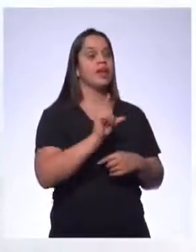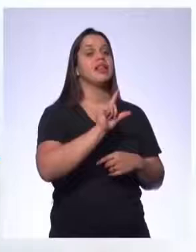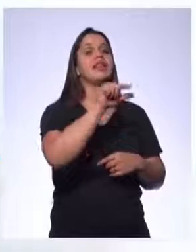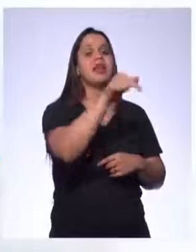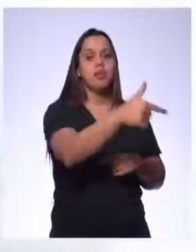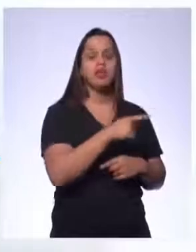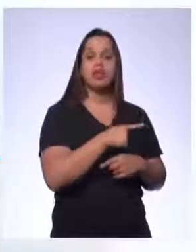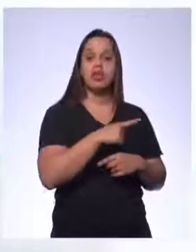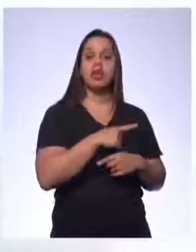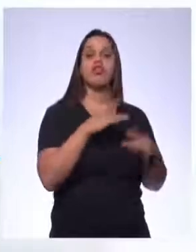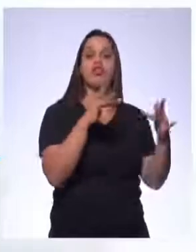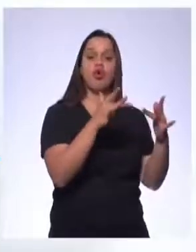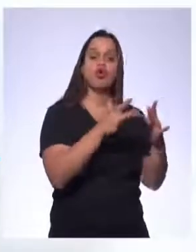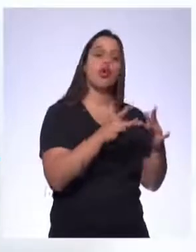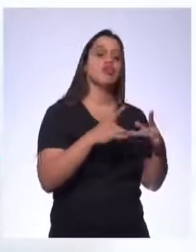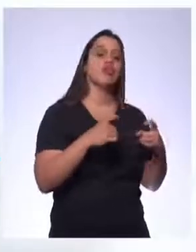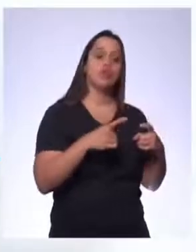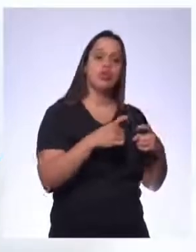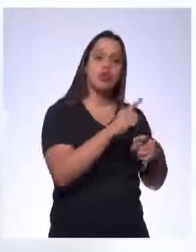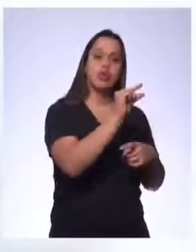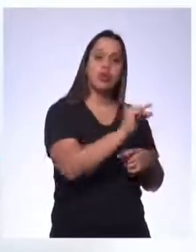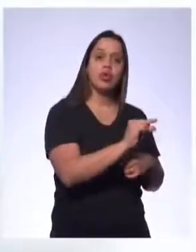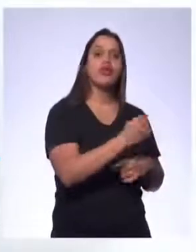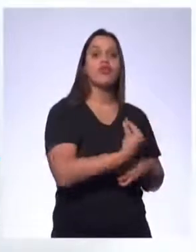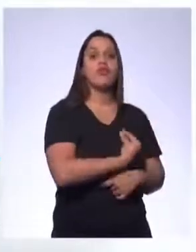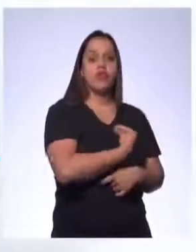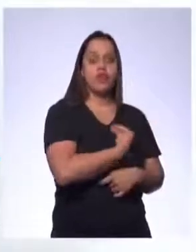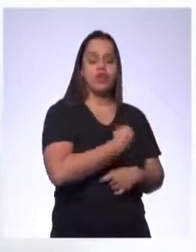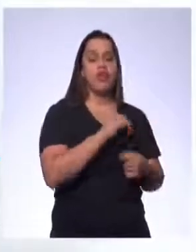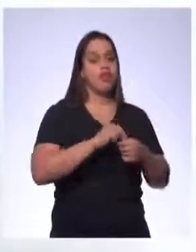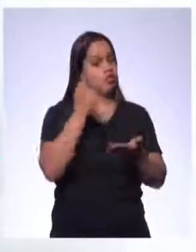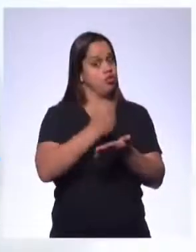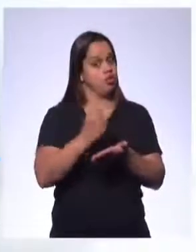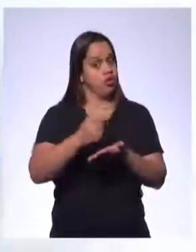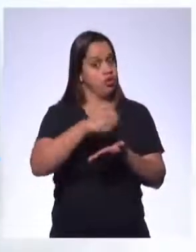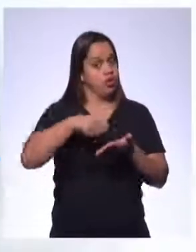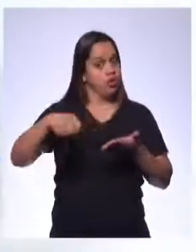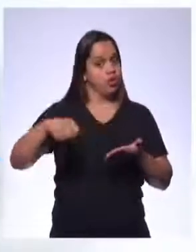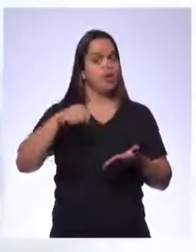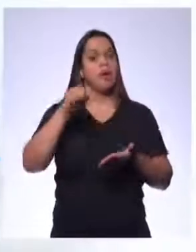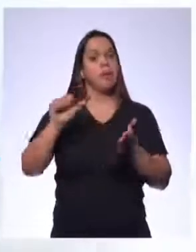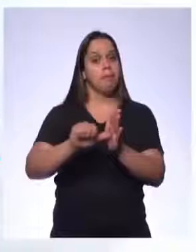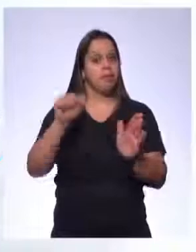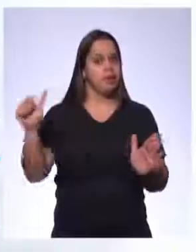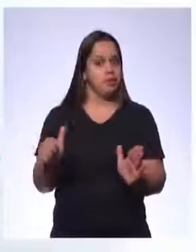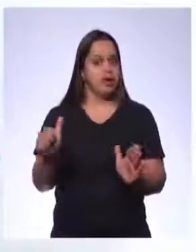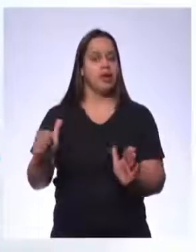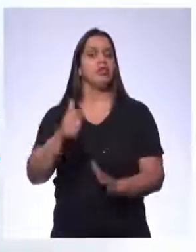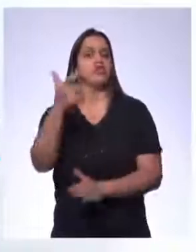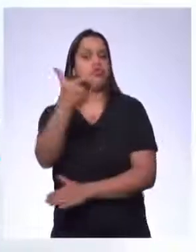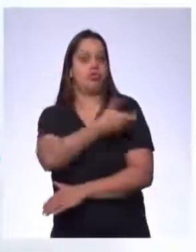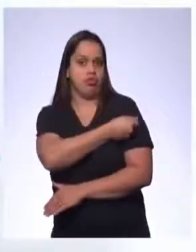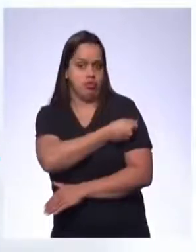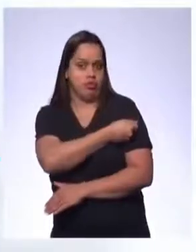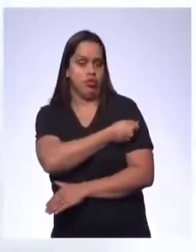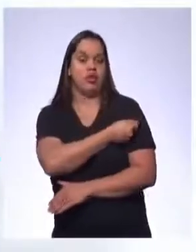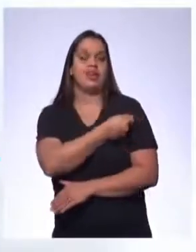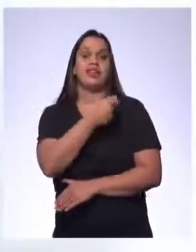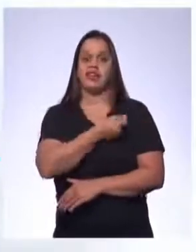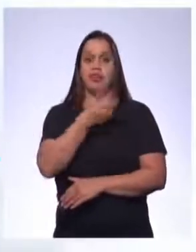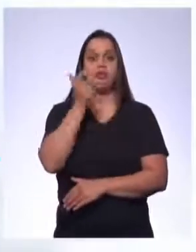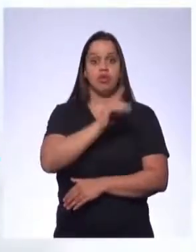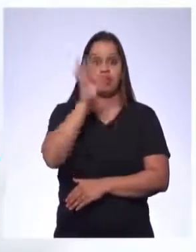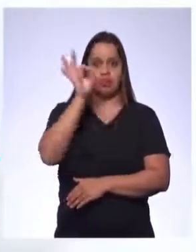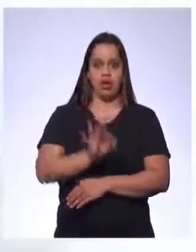bactérias vivas. Então, o Louis Pasteur fez esse registro. Teria sido aí o primeiro registro de vacina, assim, né, que deu